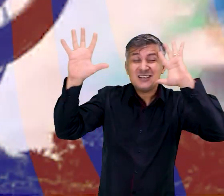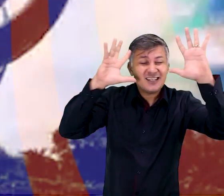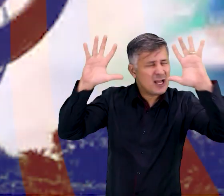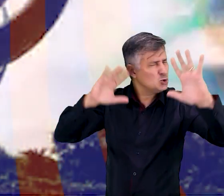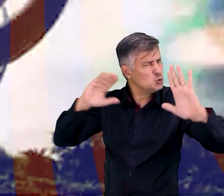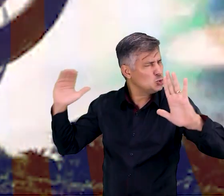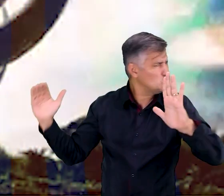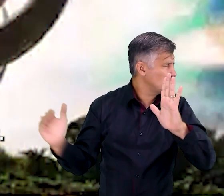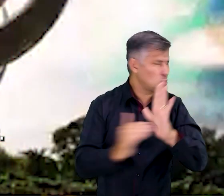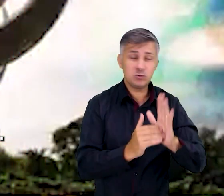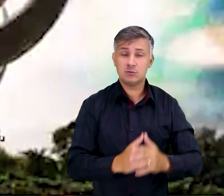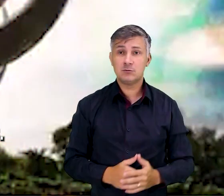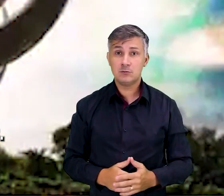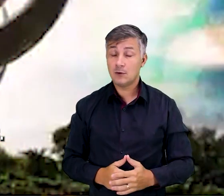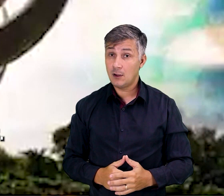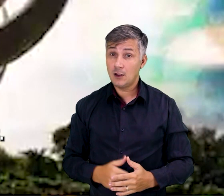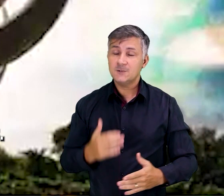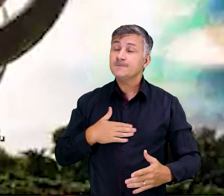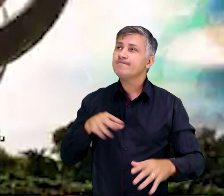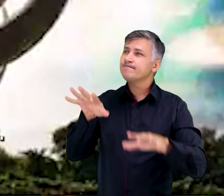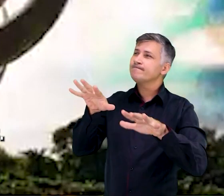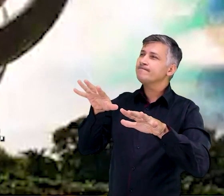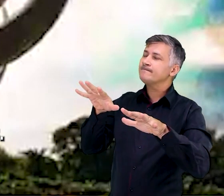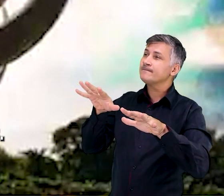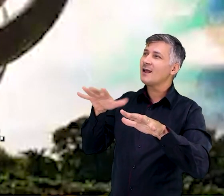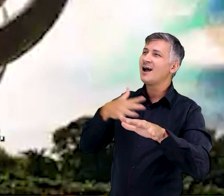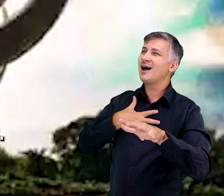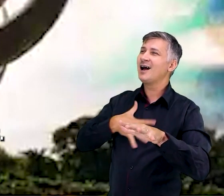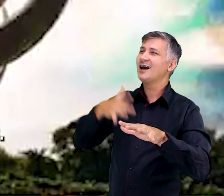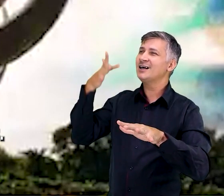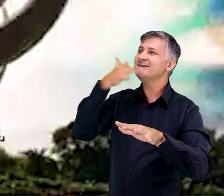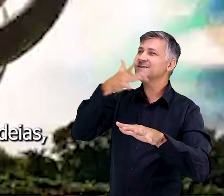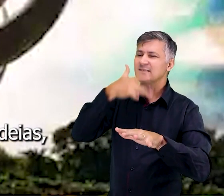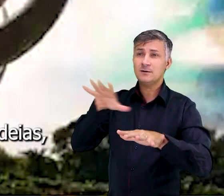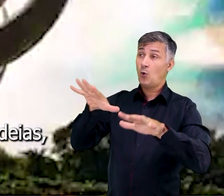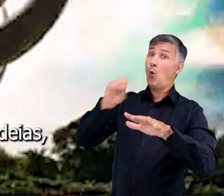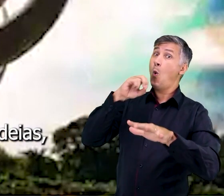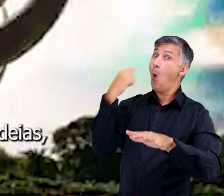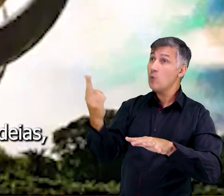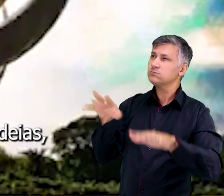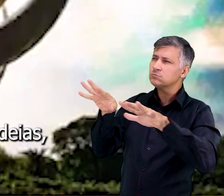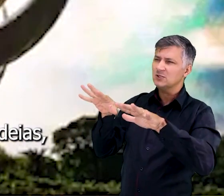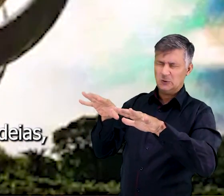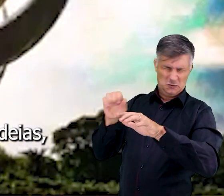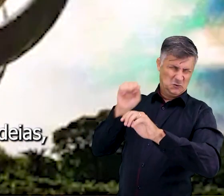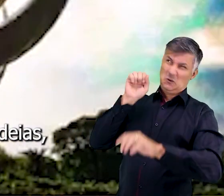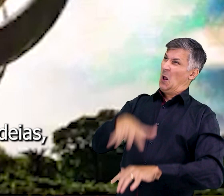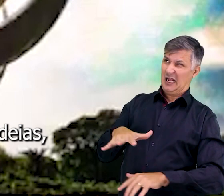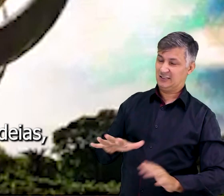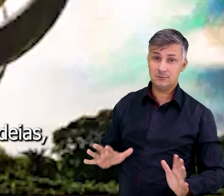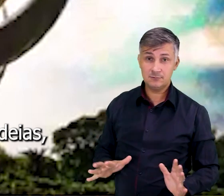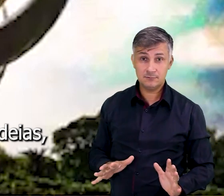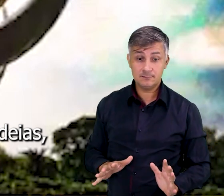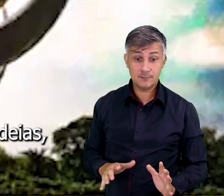nós. Seja para provocar deleite ou náuseas. O digitalismo é o movimento